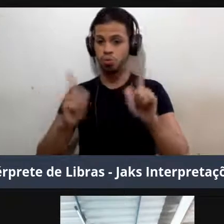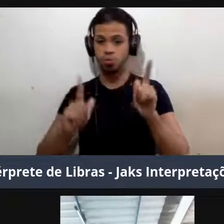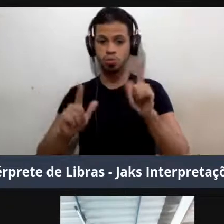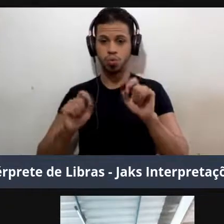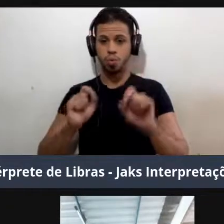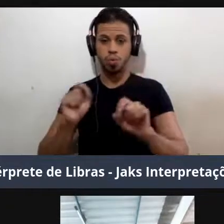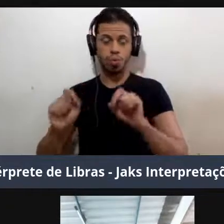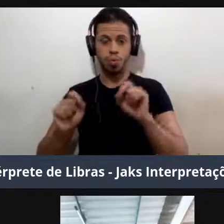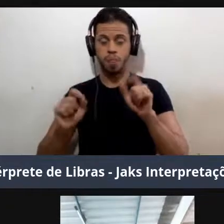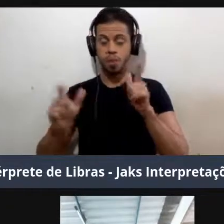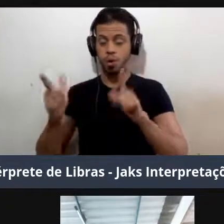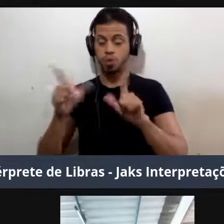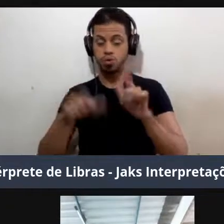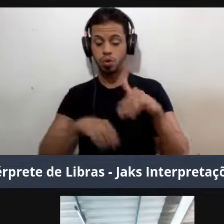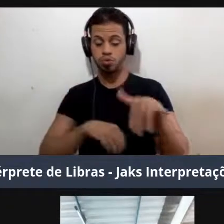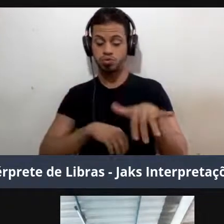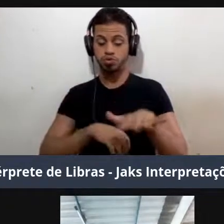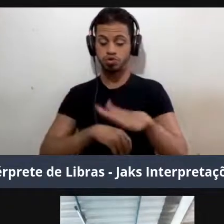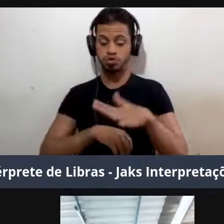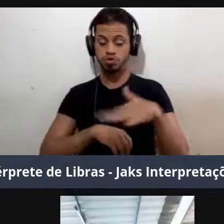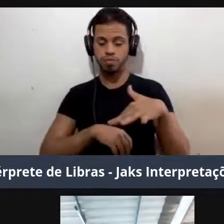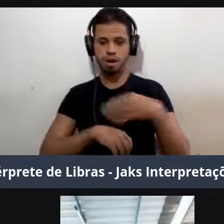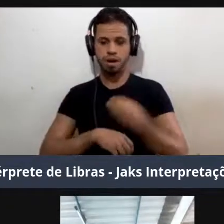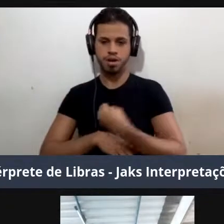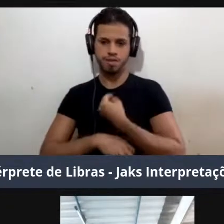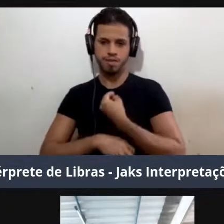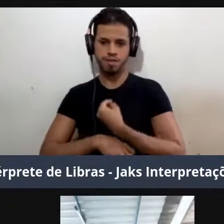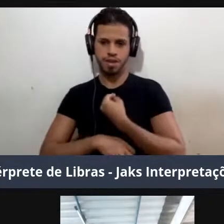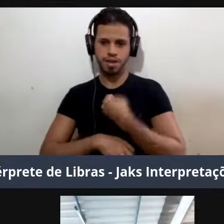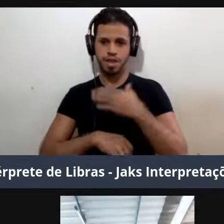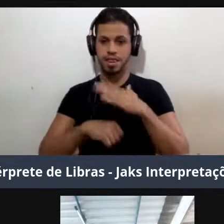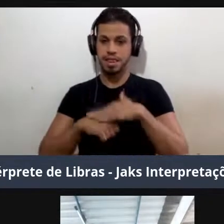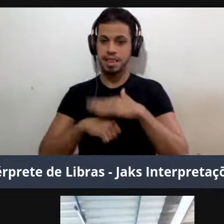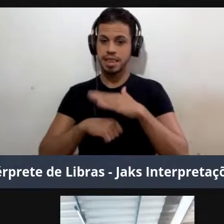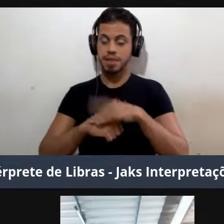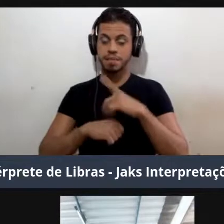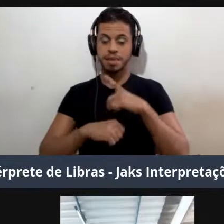conquistou um espaço de ter uma sala numa